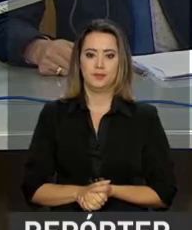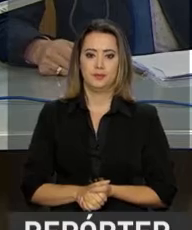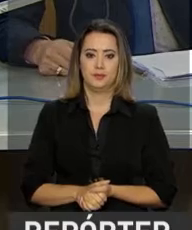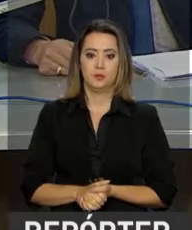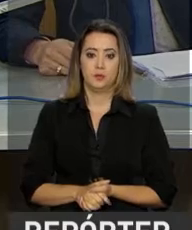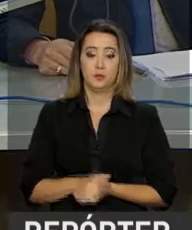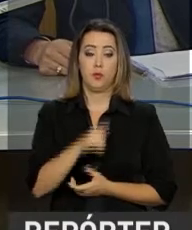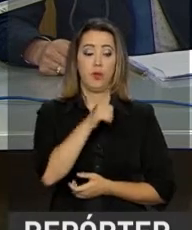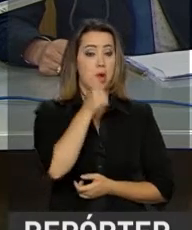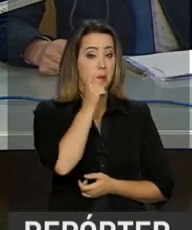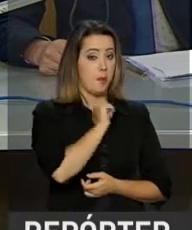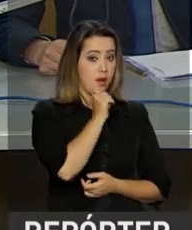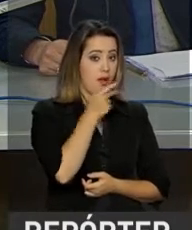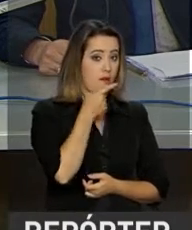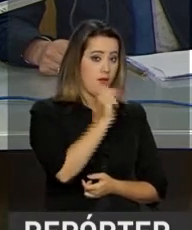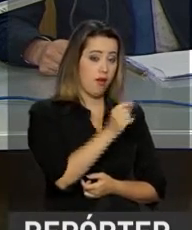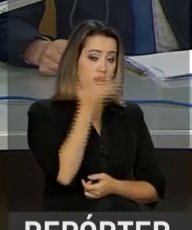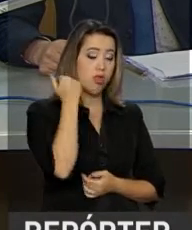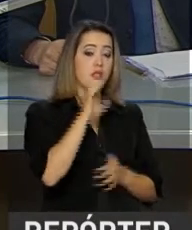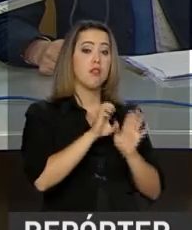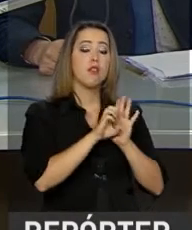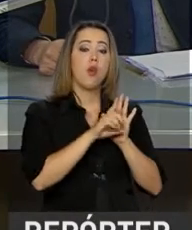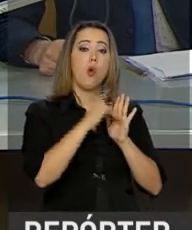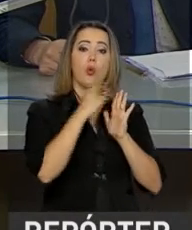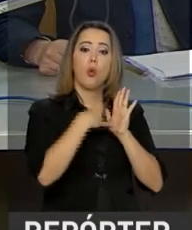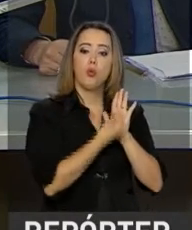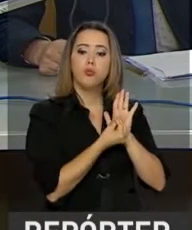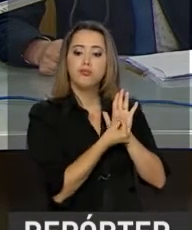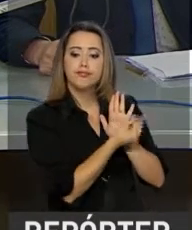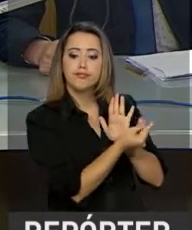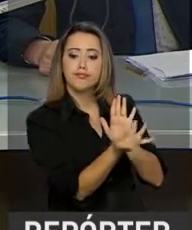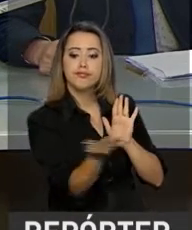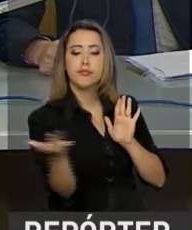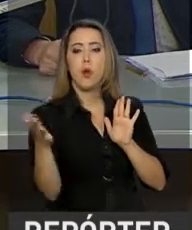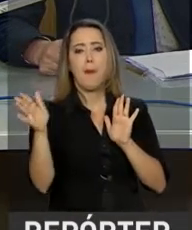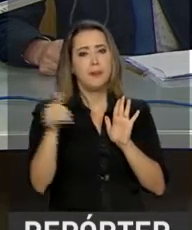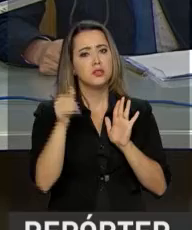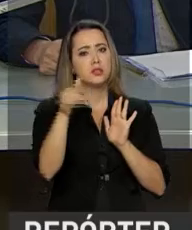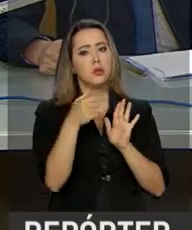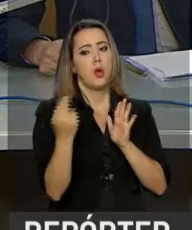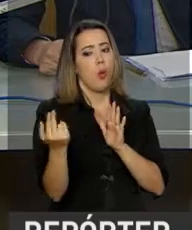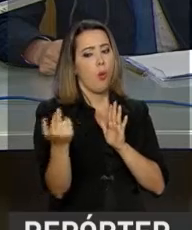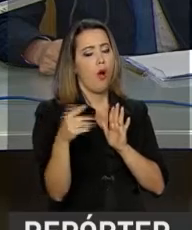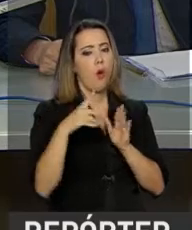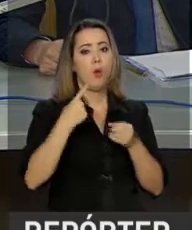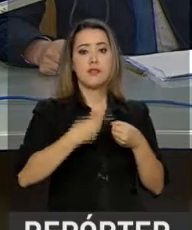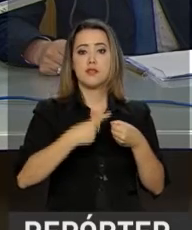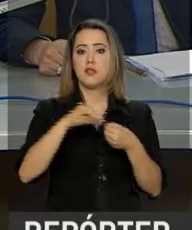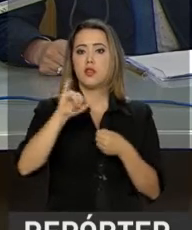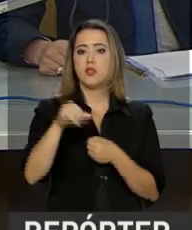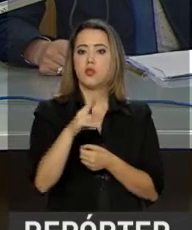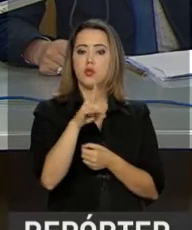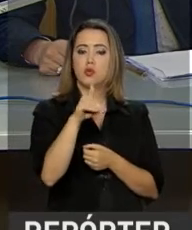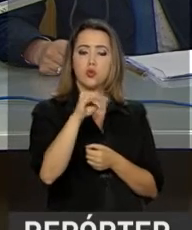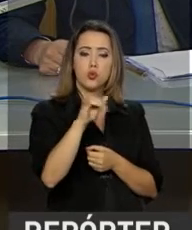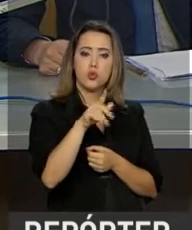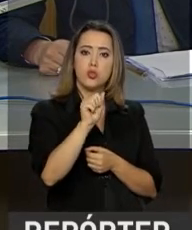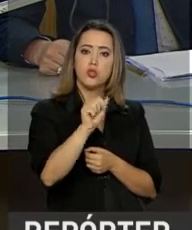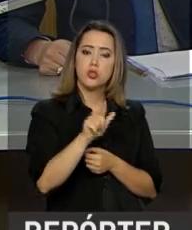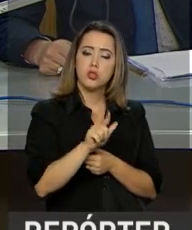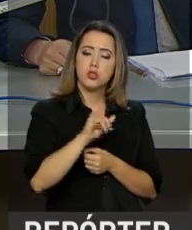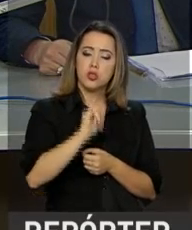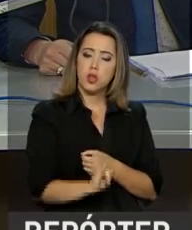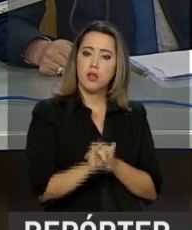a semana passada o governo abriu um edital para que estados e municípios façam igual jundiahy e tenha uma estação